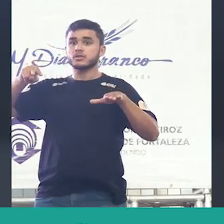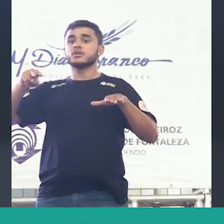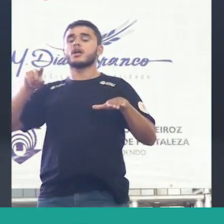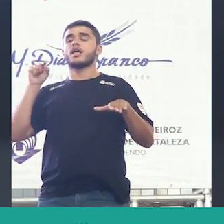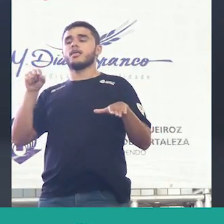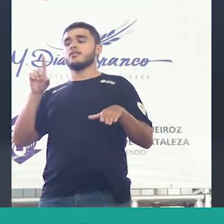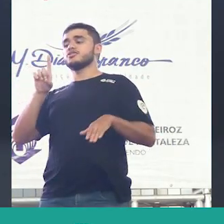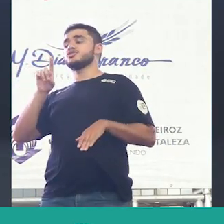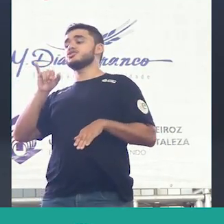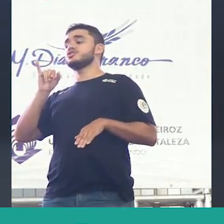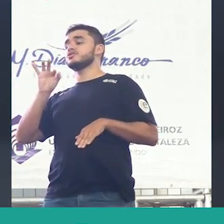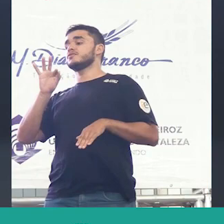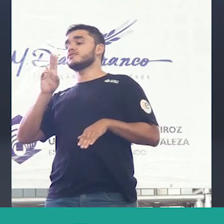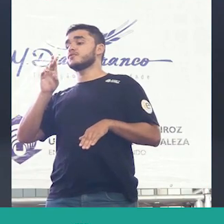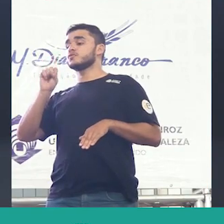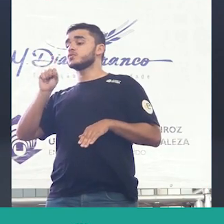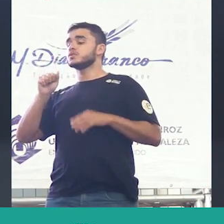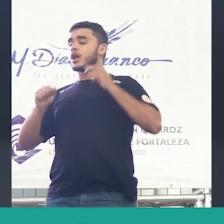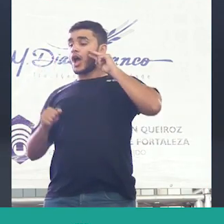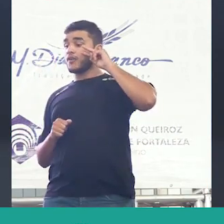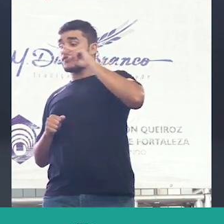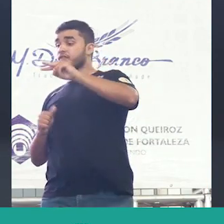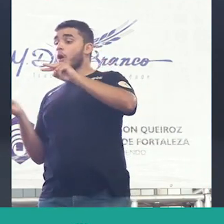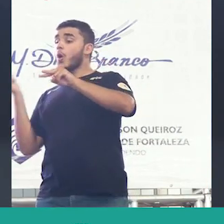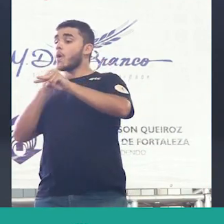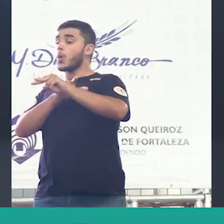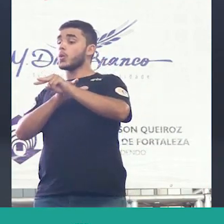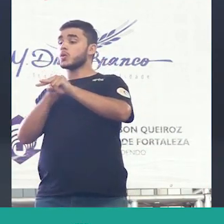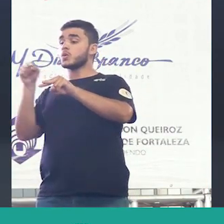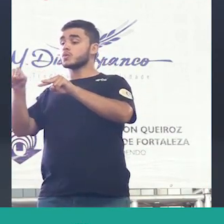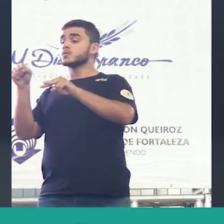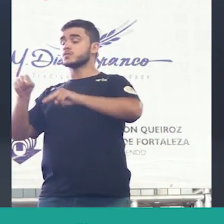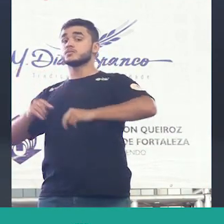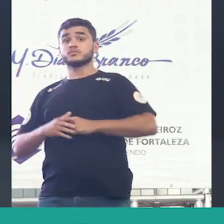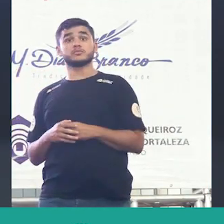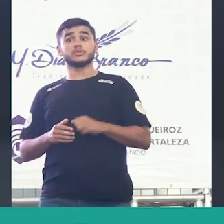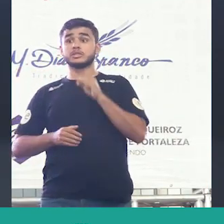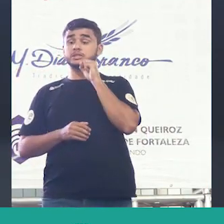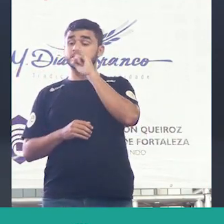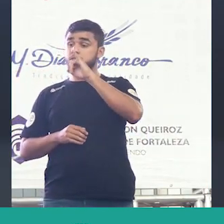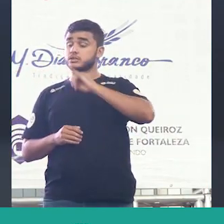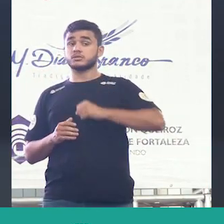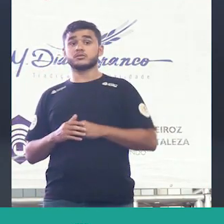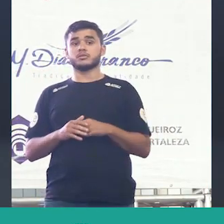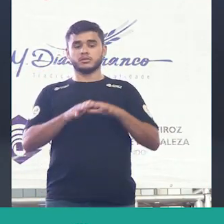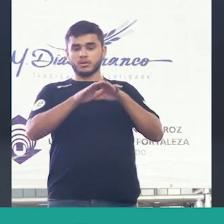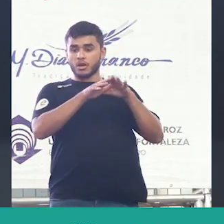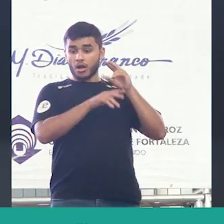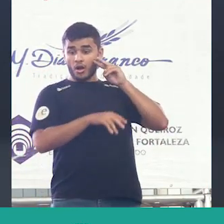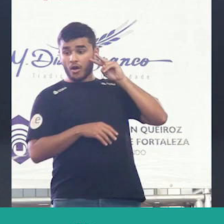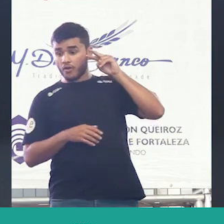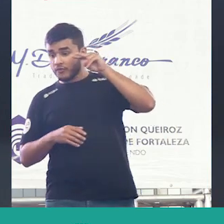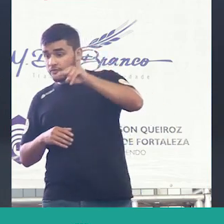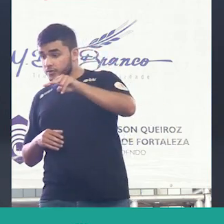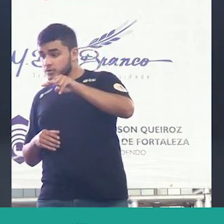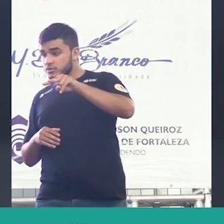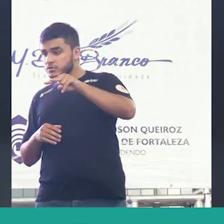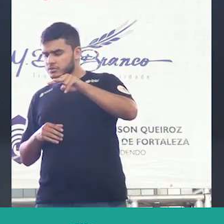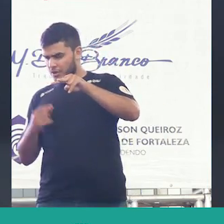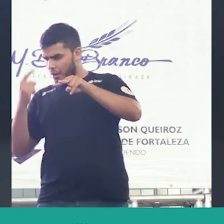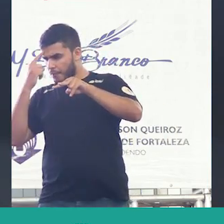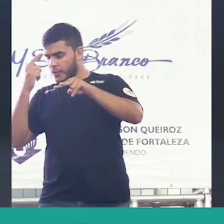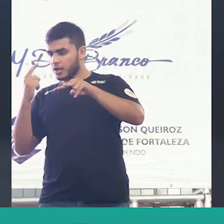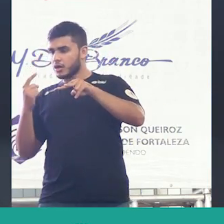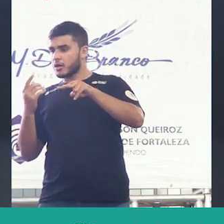difusa. Porque vocês estão vendo o objeto refletor. Se vocês olharem para o chão do